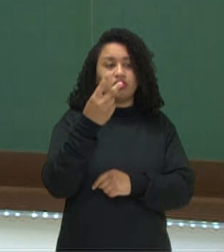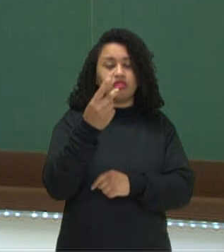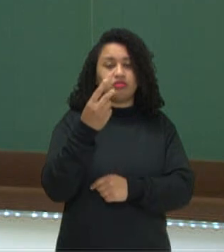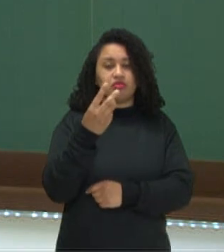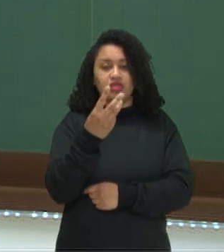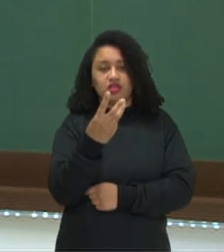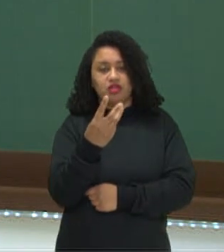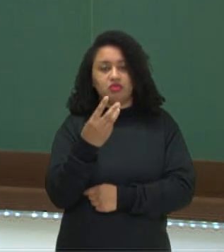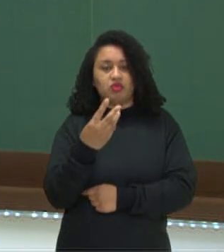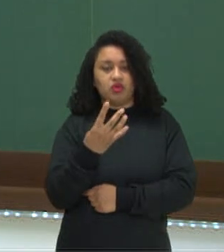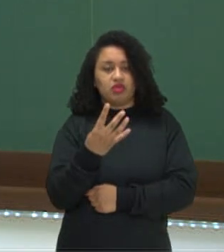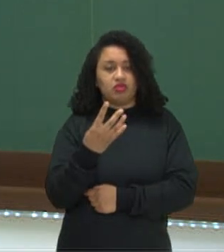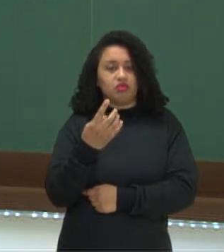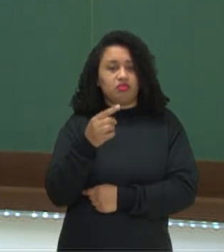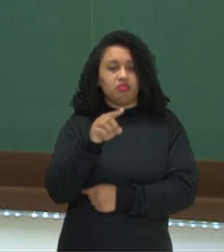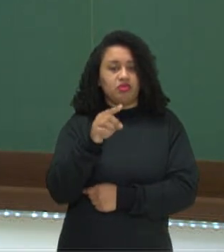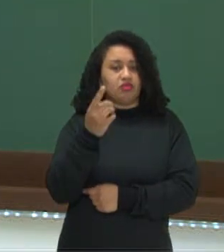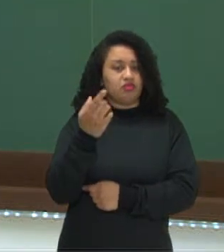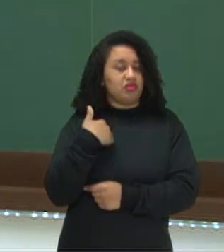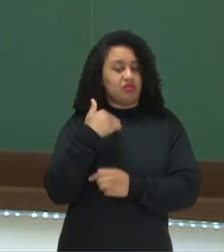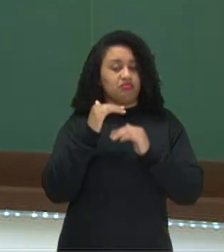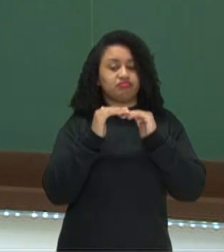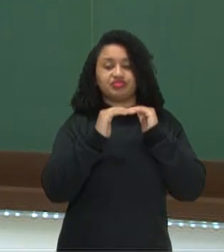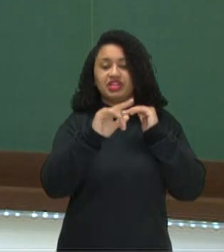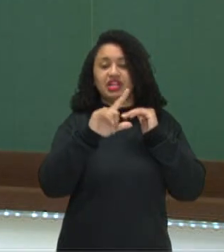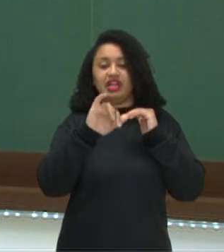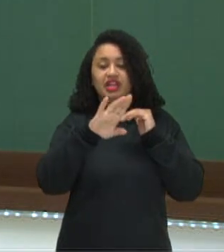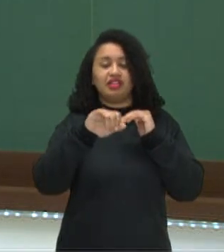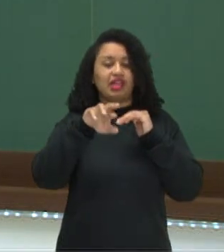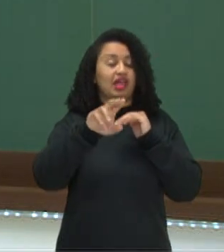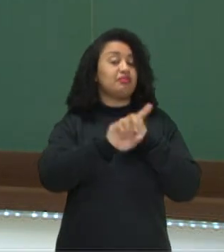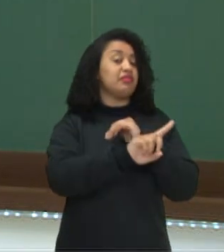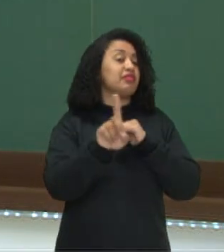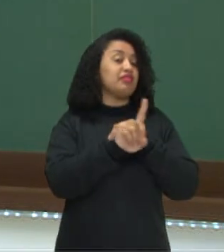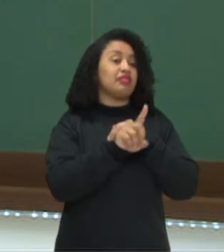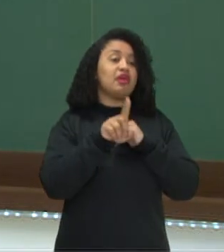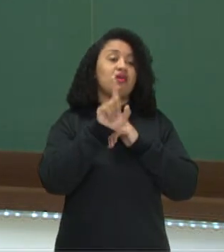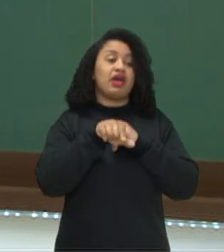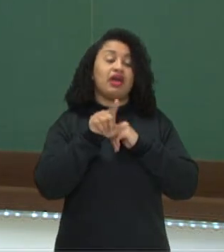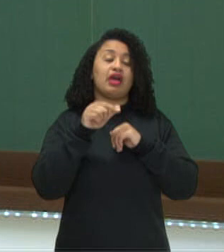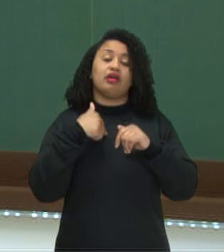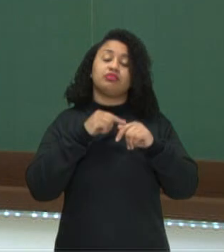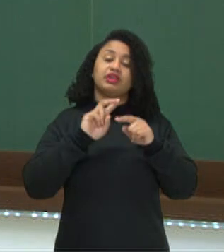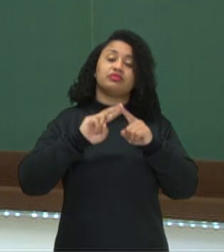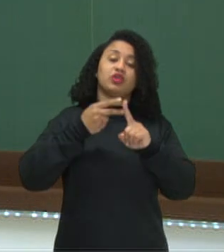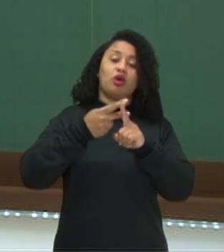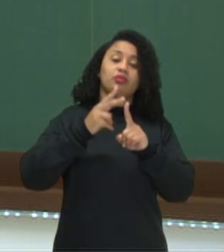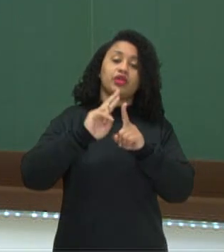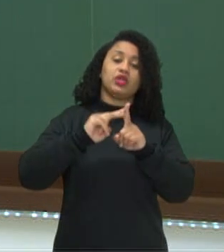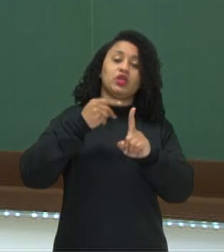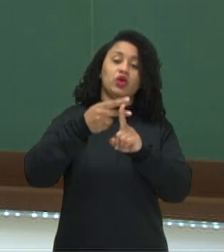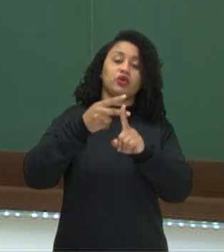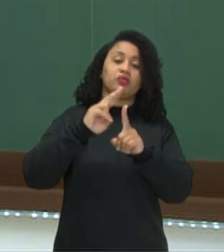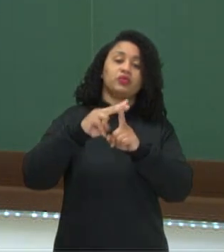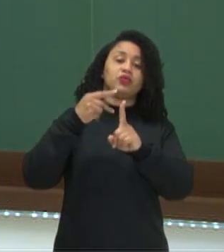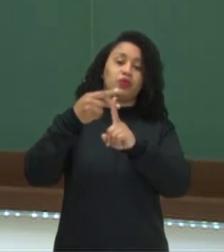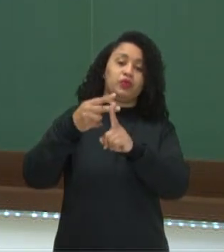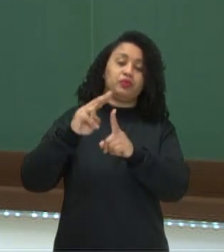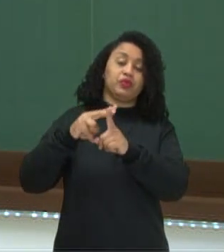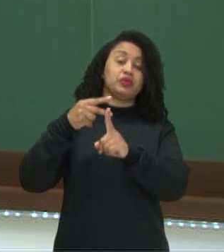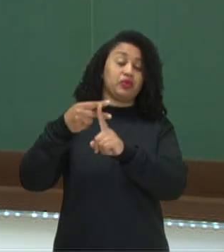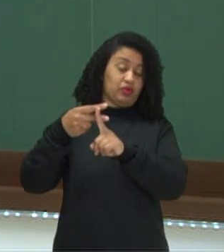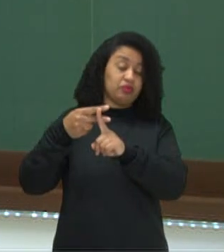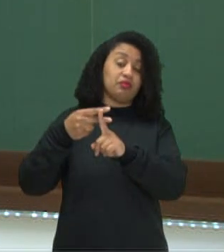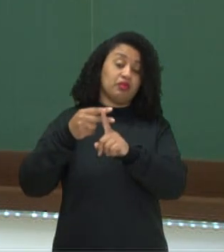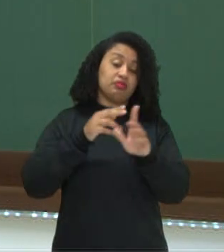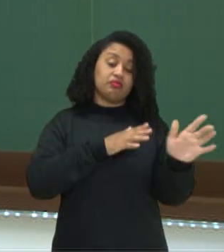3000, 4000, se fosse linear, mas não é linear, pessoal. Ela está dobrando, né? Ela está aumentando em